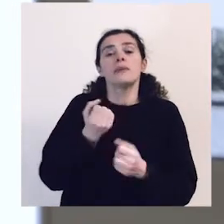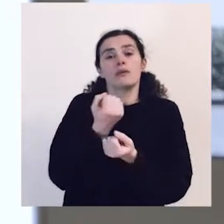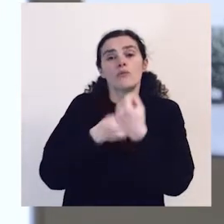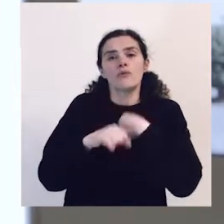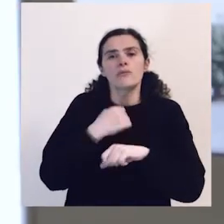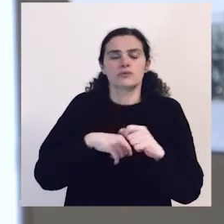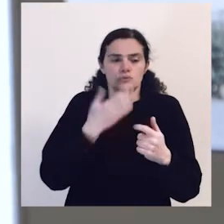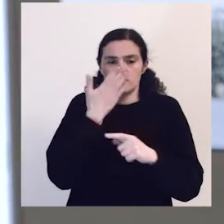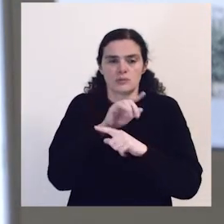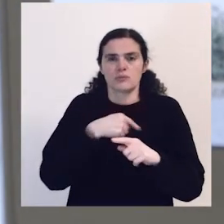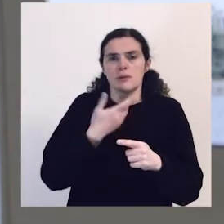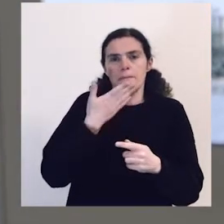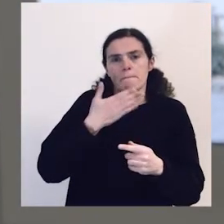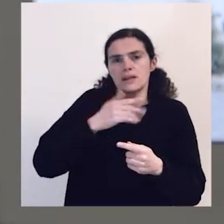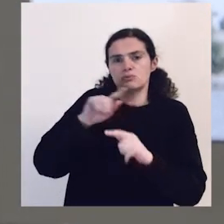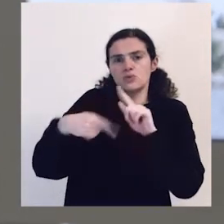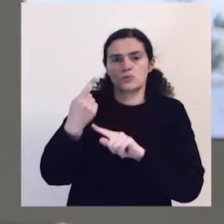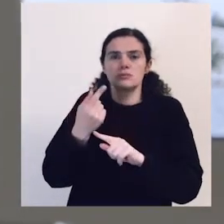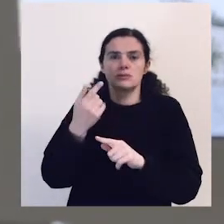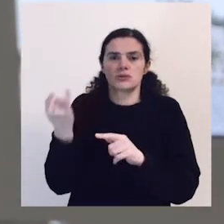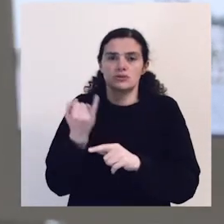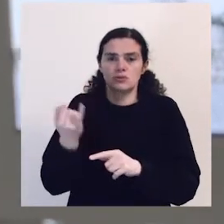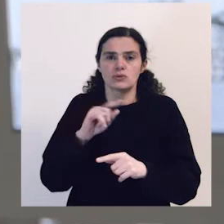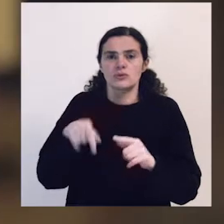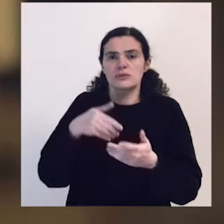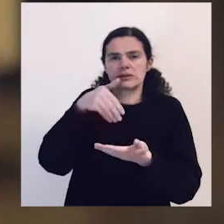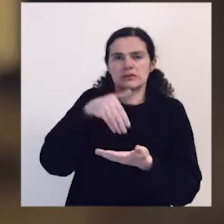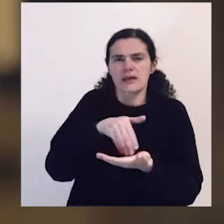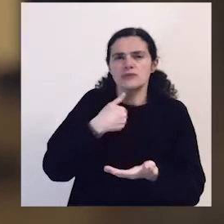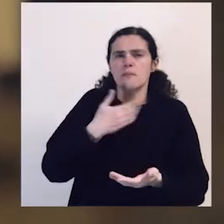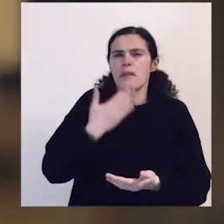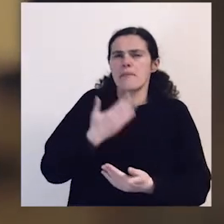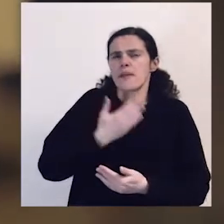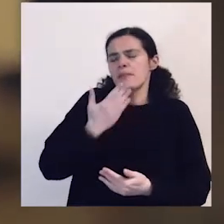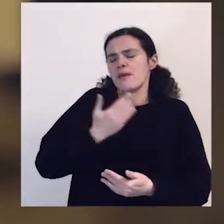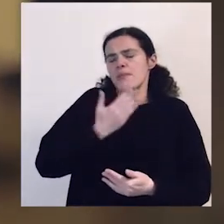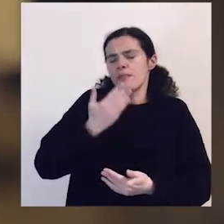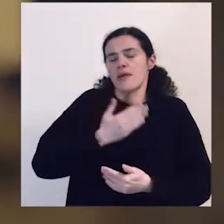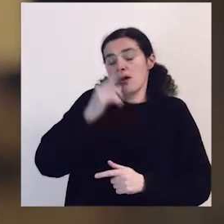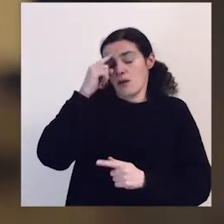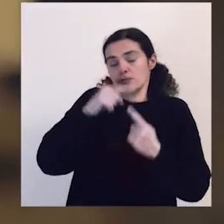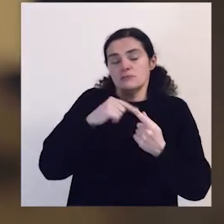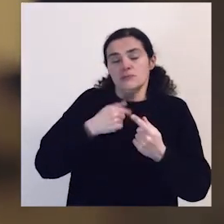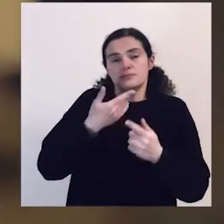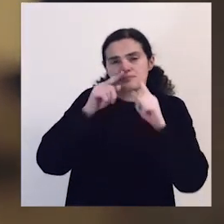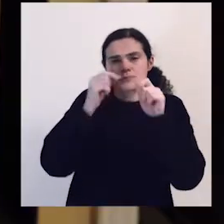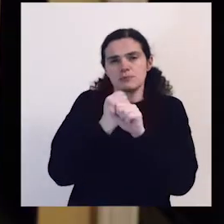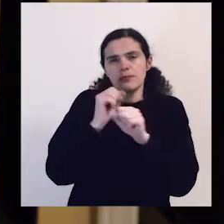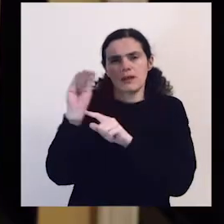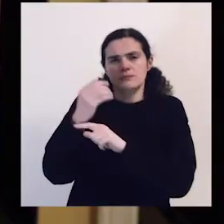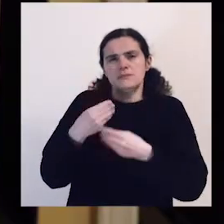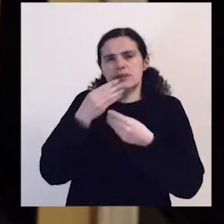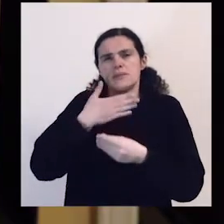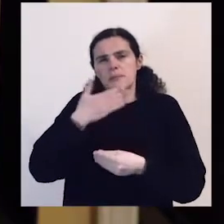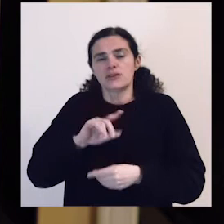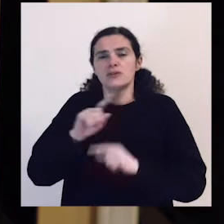bem como movimentos, como, por exemplo, empréstimos para outras entidades. Em Serralves recebemos dezenas de pedidos de cedências de obras por ano, que muitas